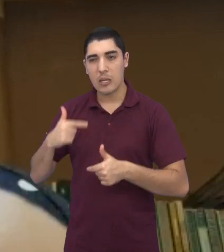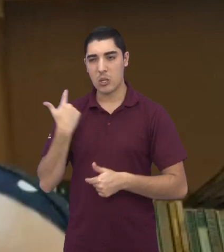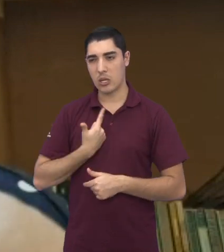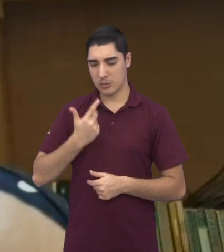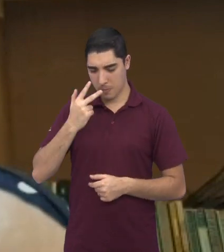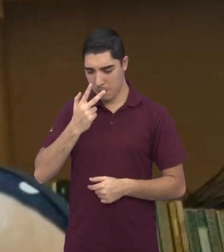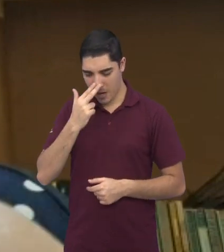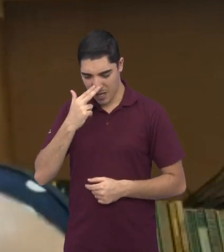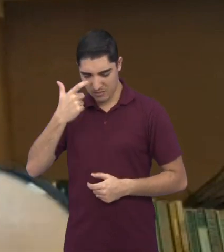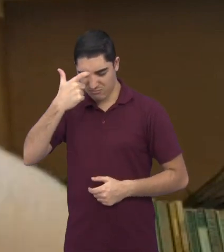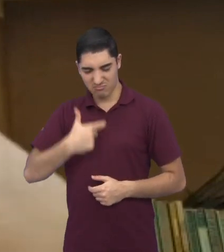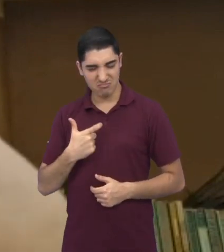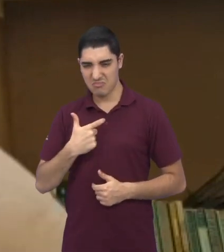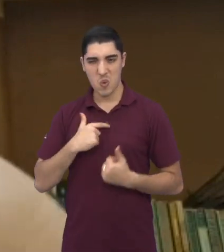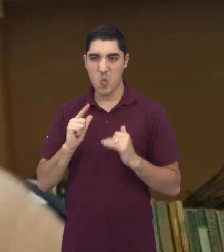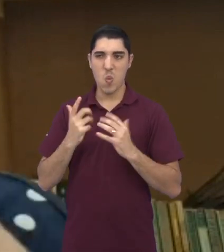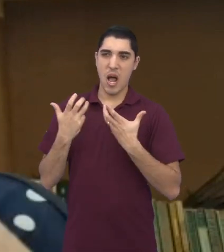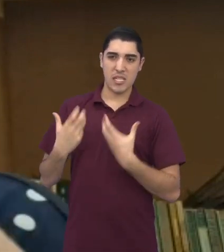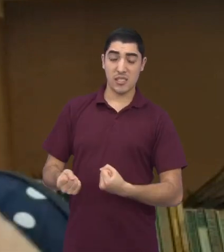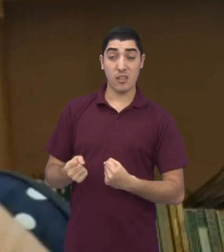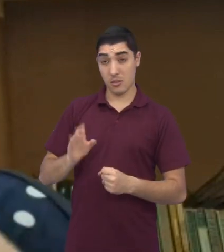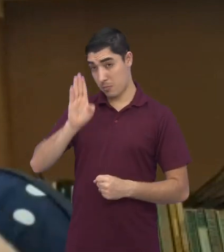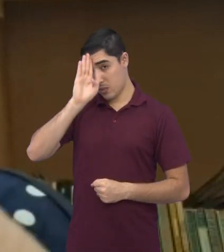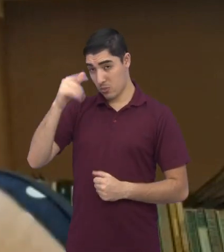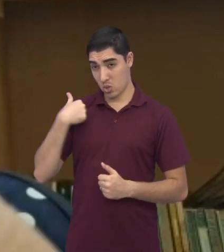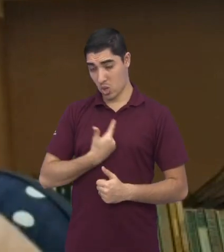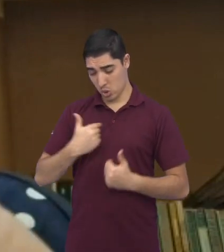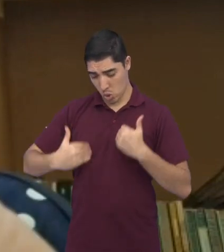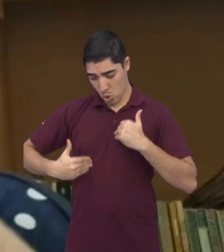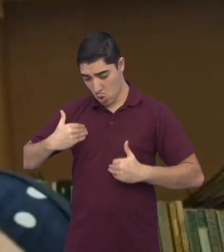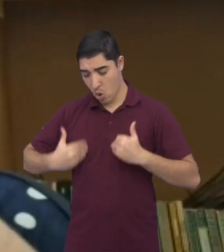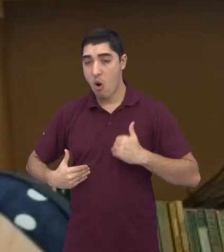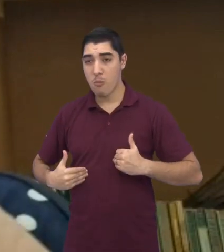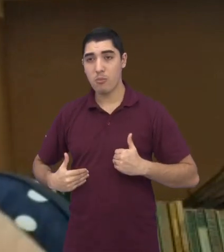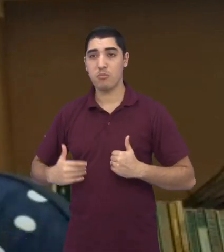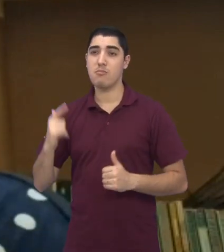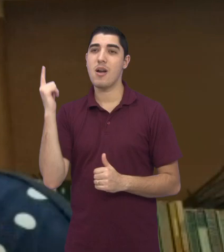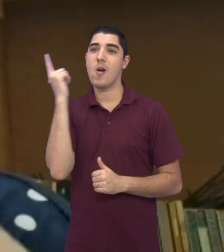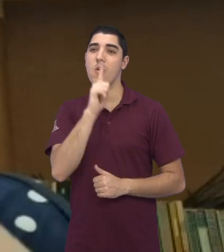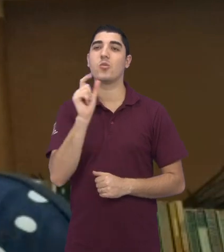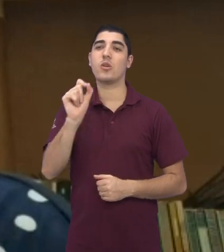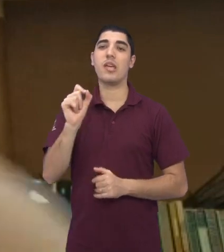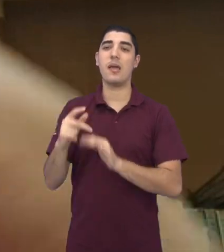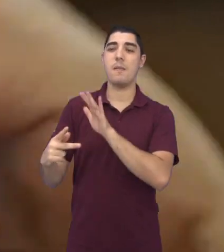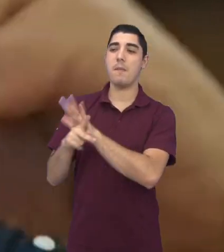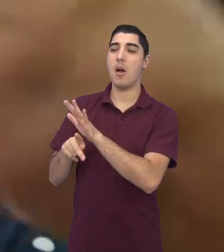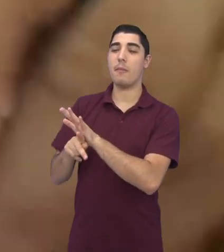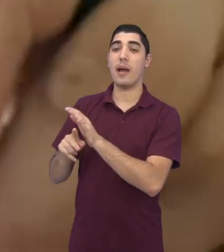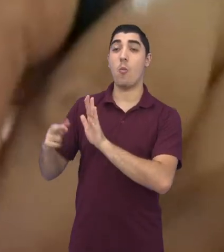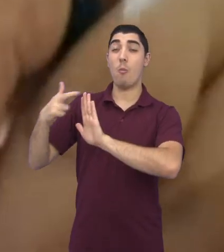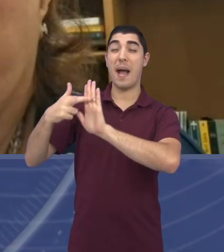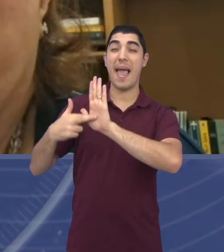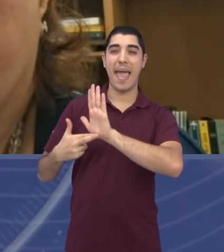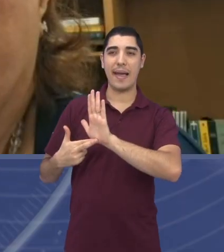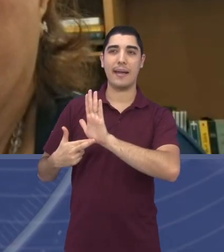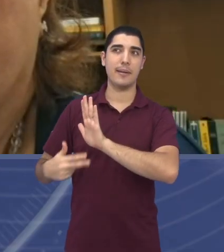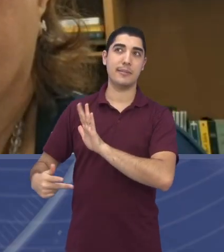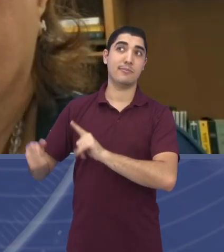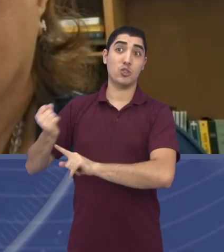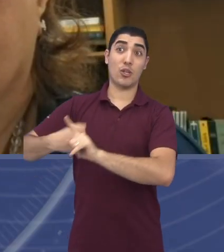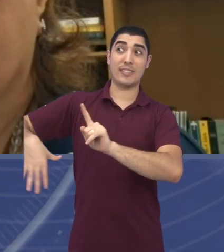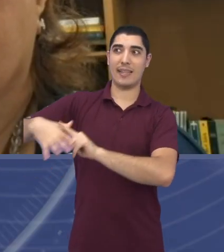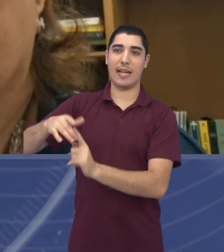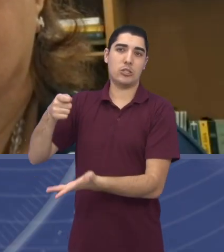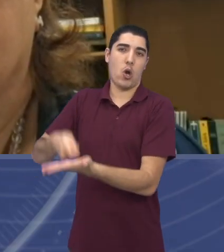nós mesmos e a interferir, inclusive, nos nossos corpos para corresponder a um padrão que é social. A